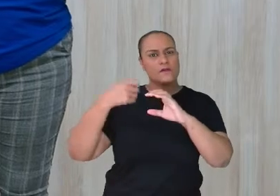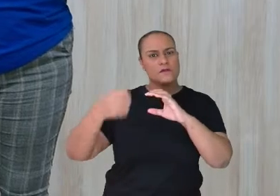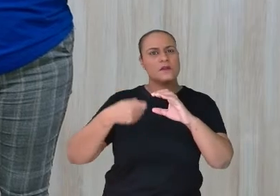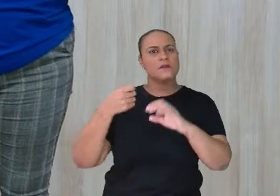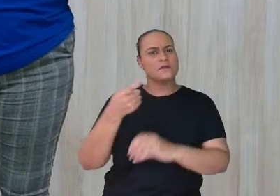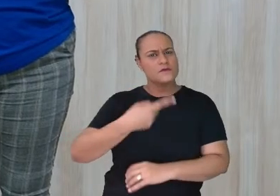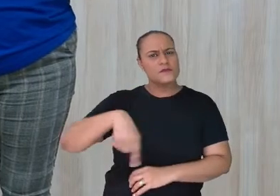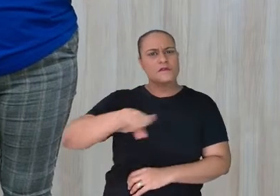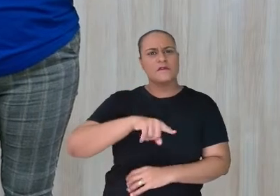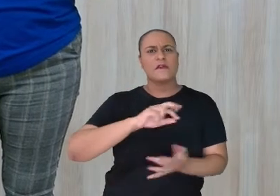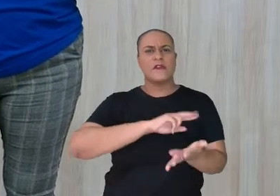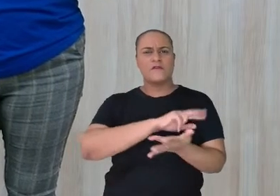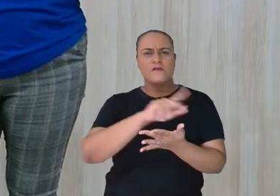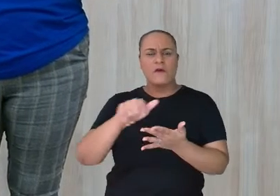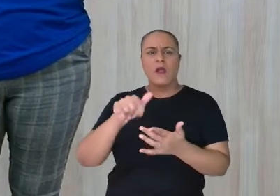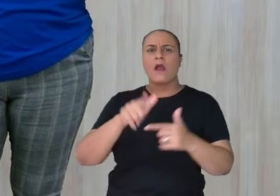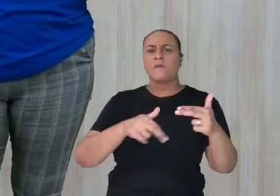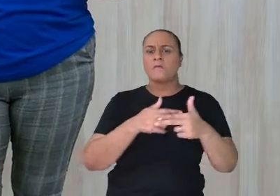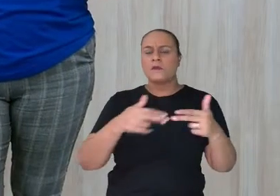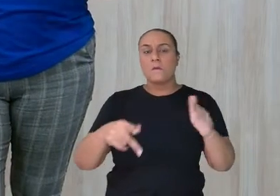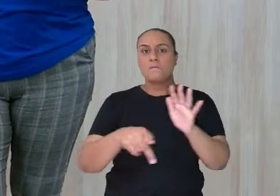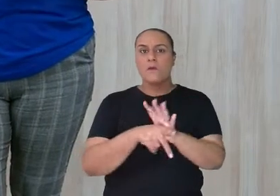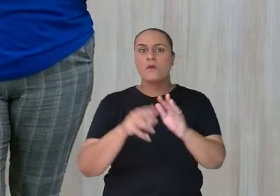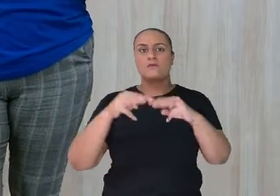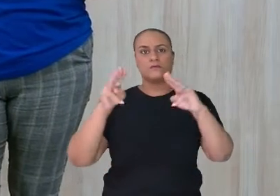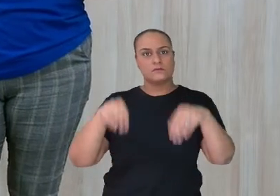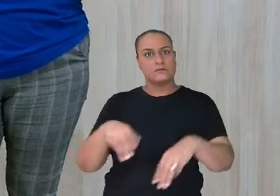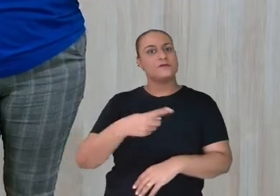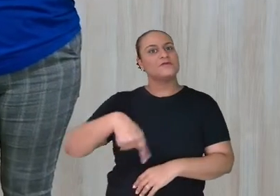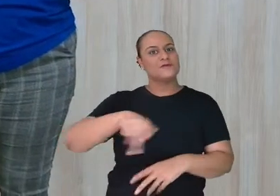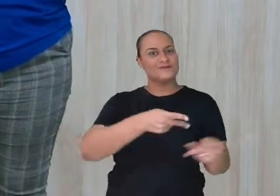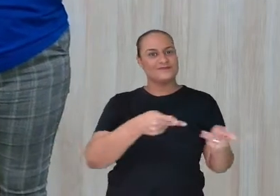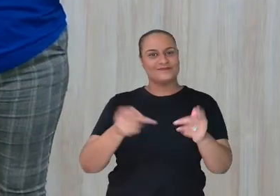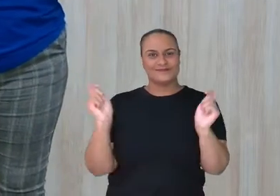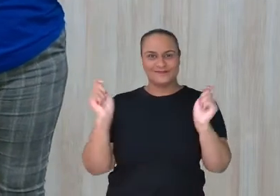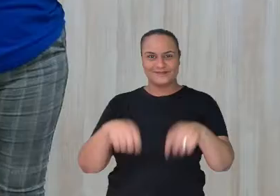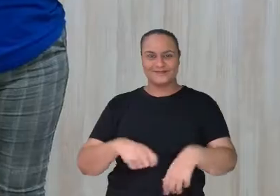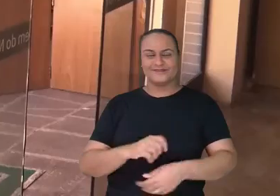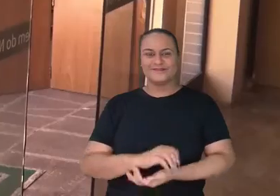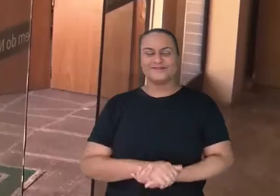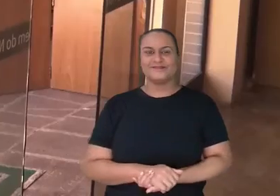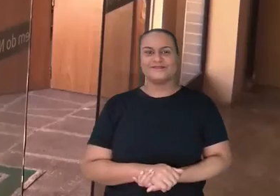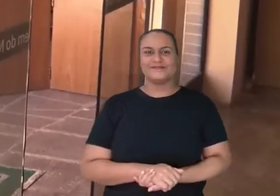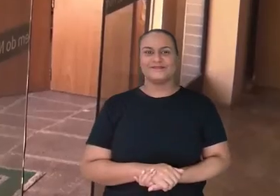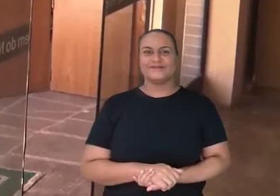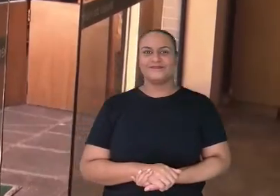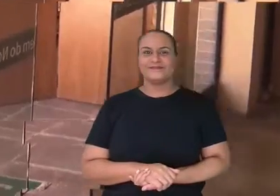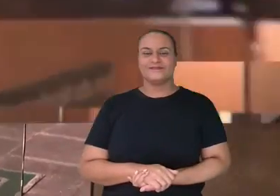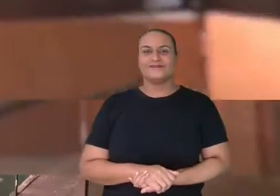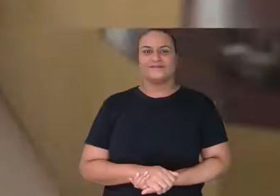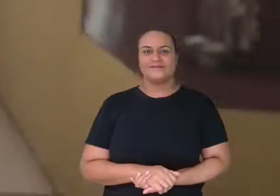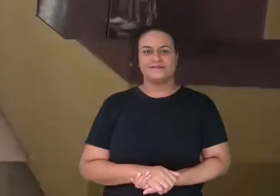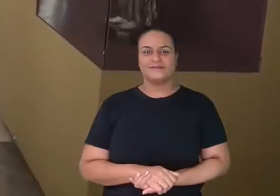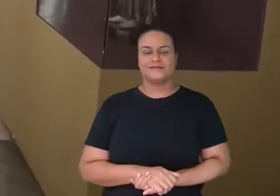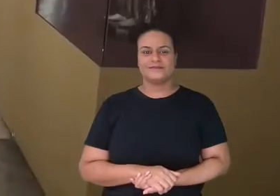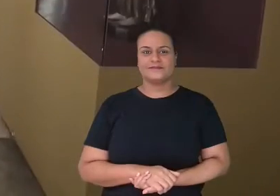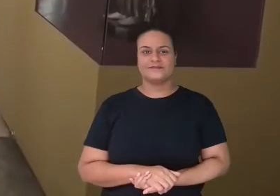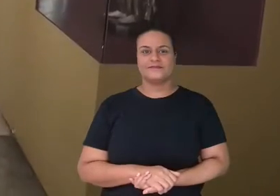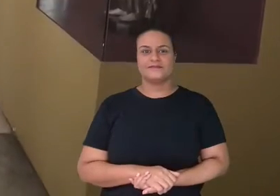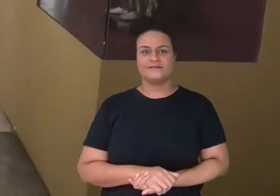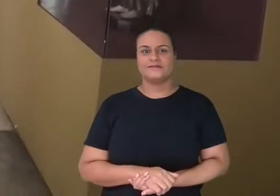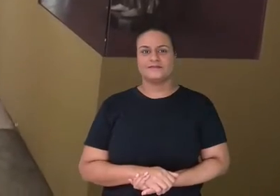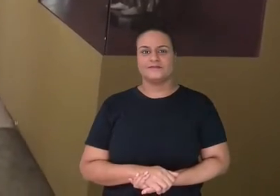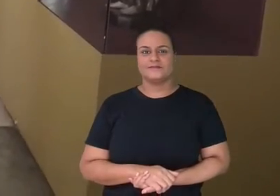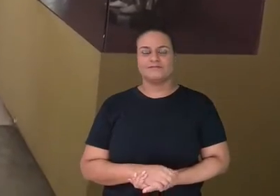do museu, e vocês podem fazer essa visita. Vamos ver? Roda aí, Billy. Gine, eu tô